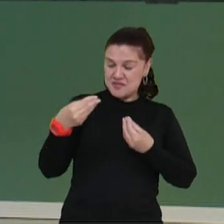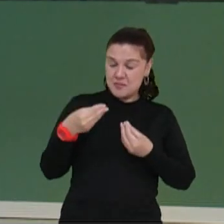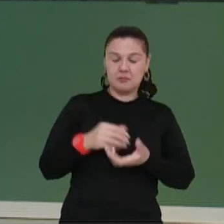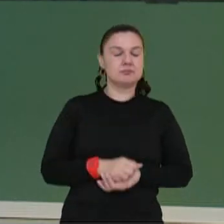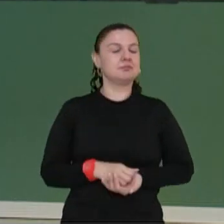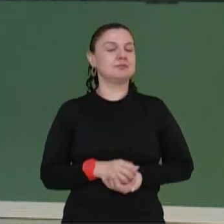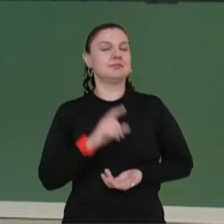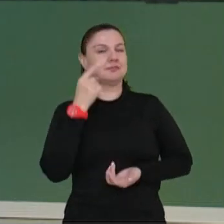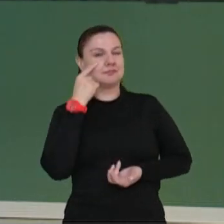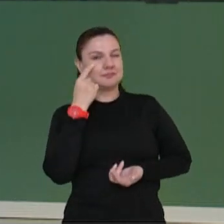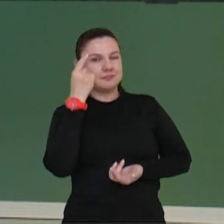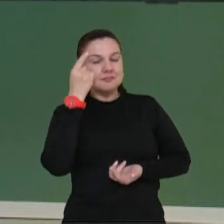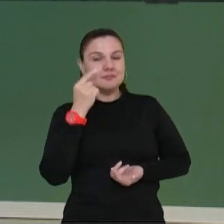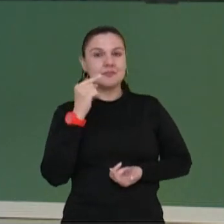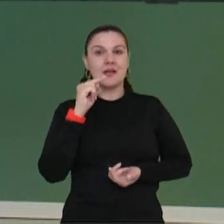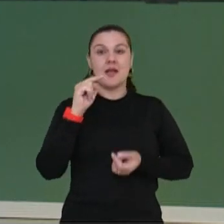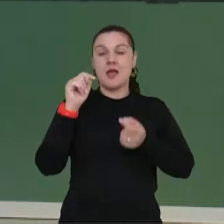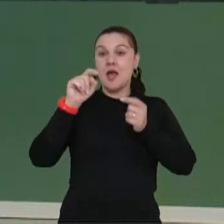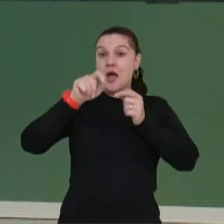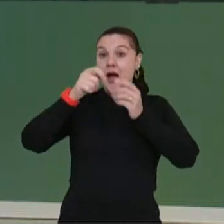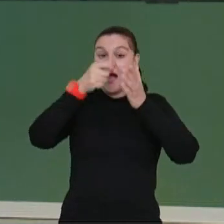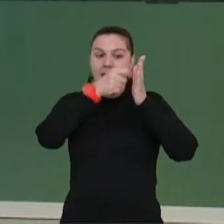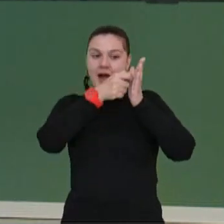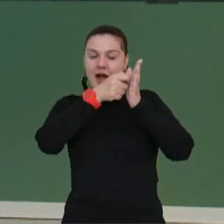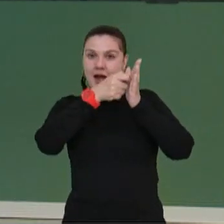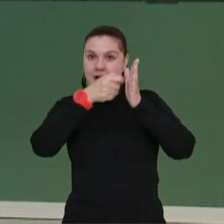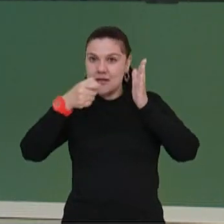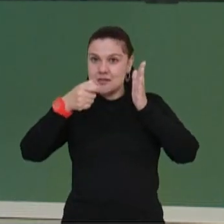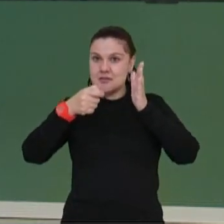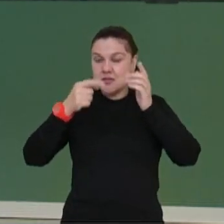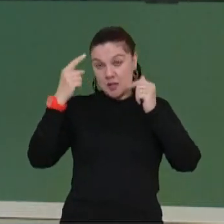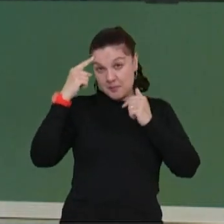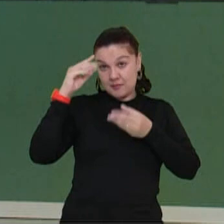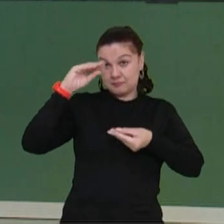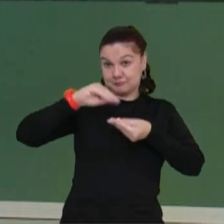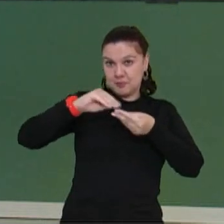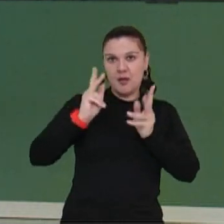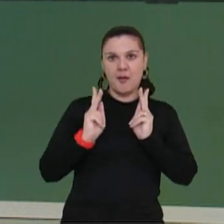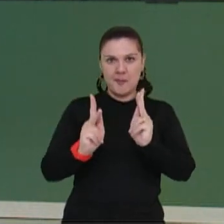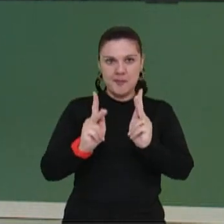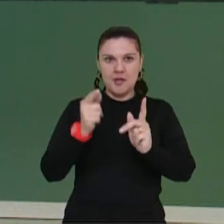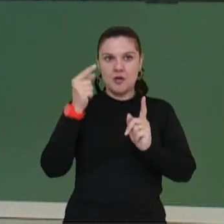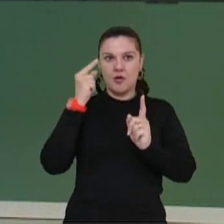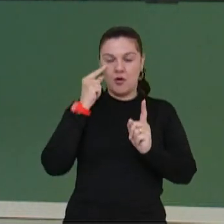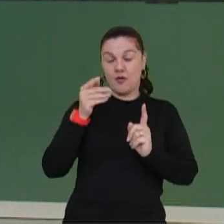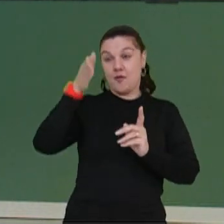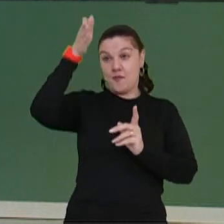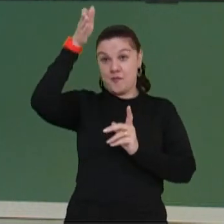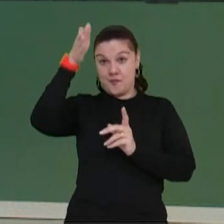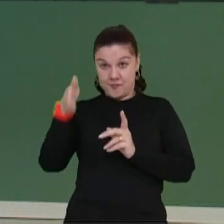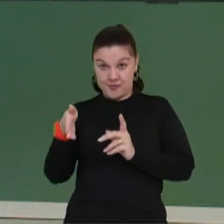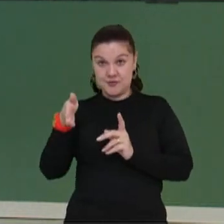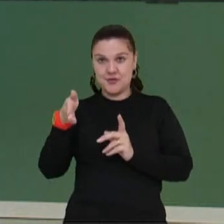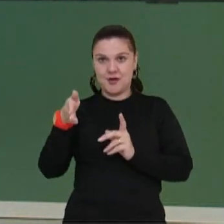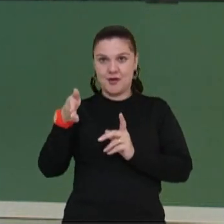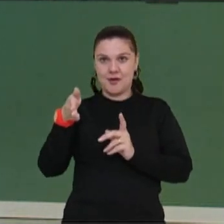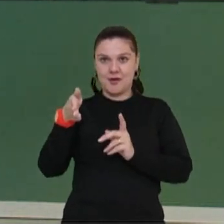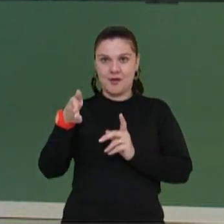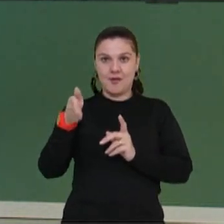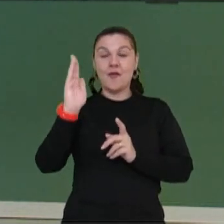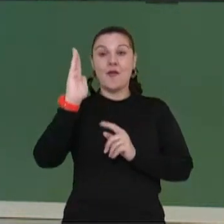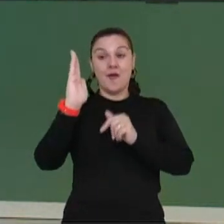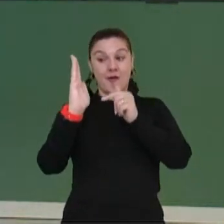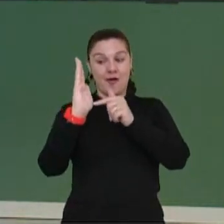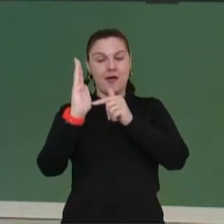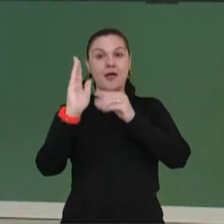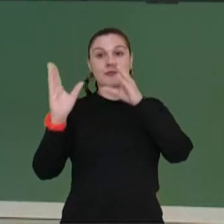mostrou. Veja, a escrita do símbolo ela é diferente, mas a ideia é a mesma. Ó, eu tenho um traço vertical que vai indicar que quem está à minha esquerda